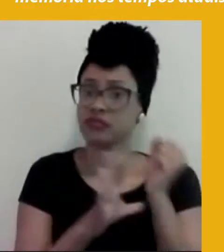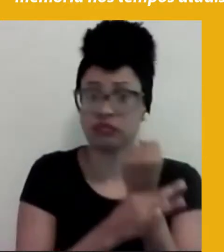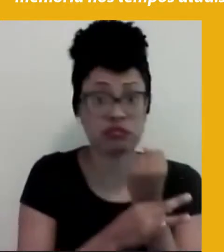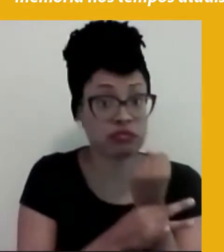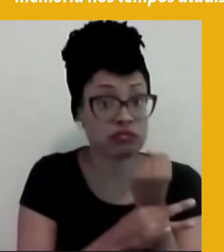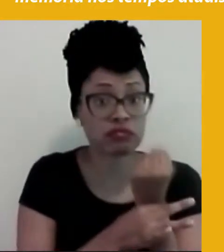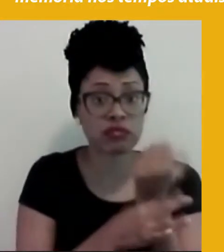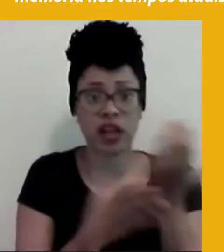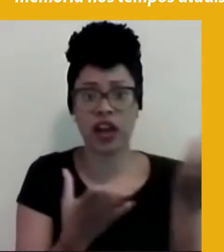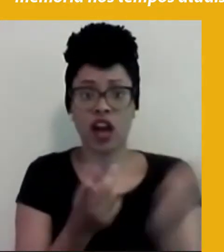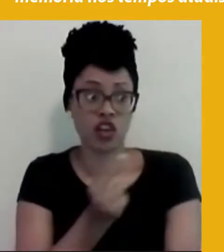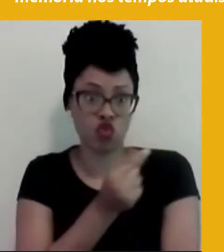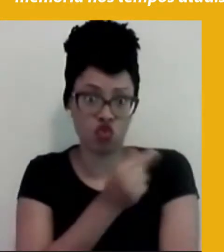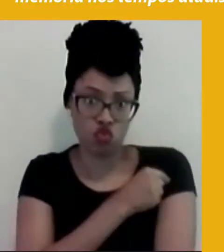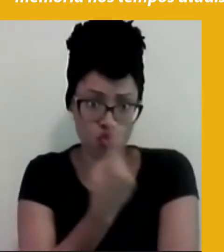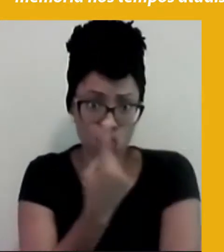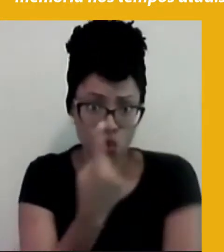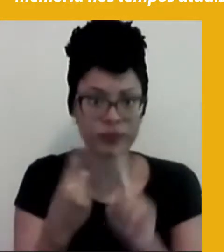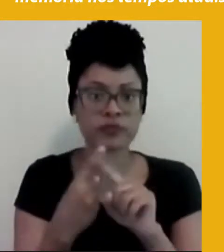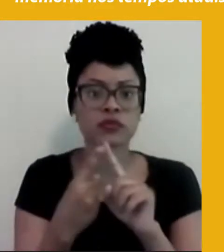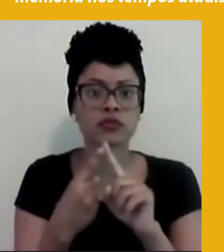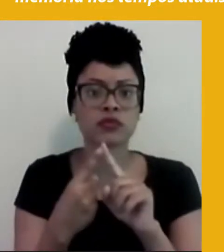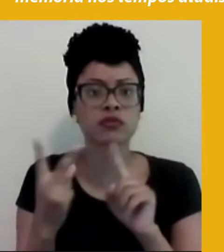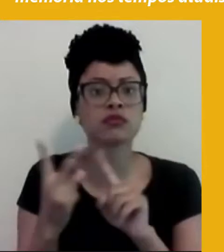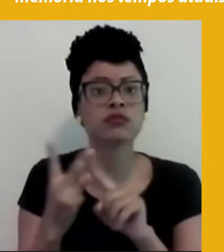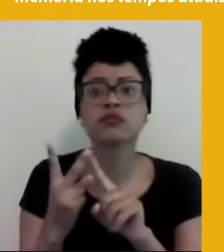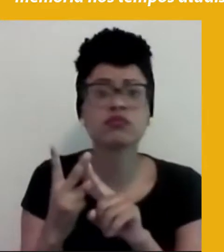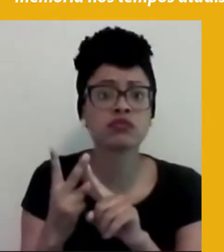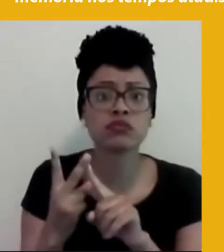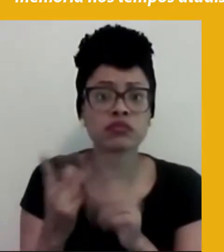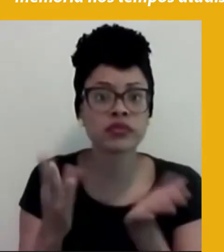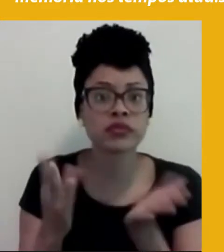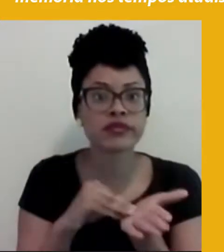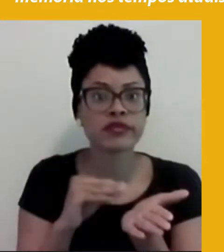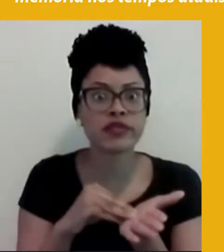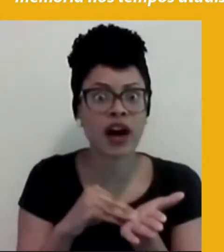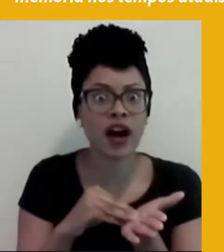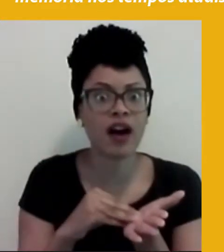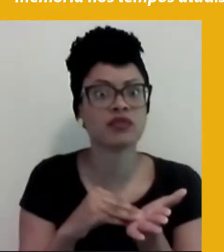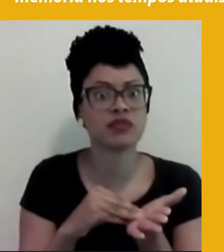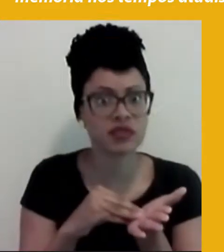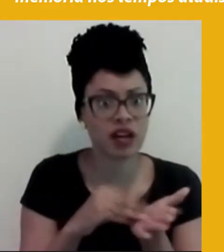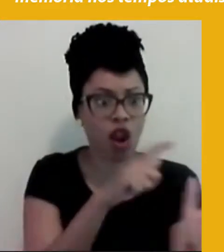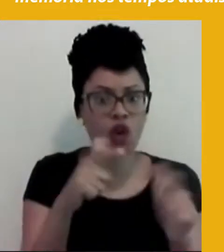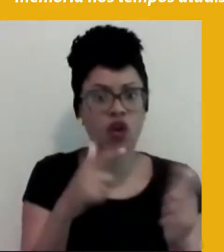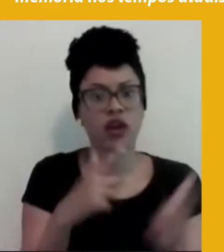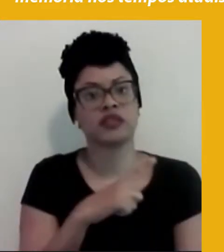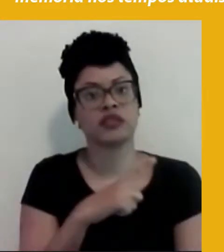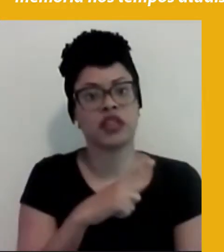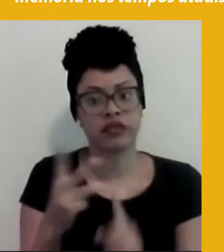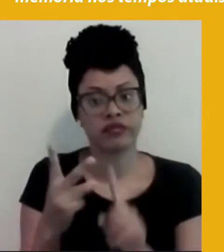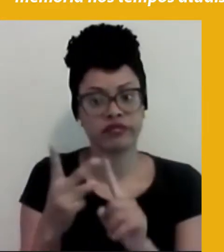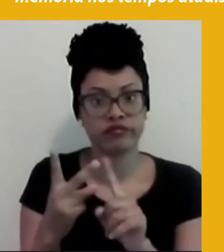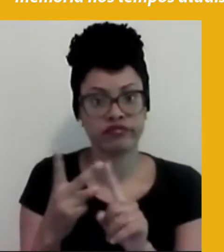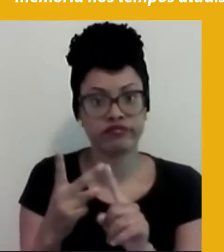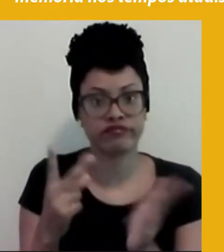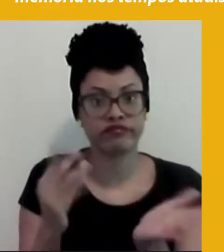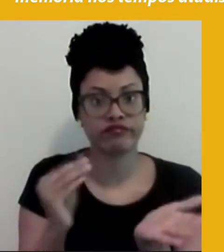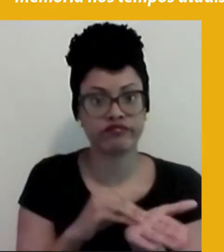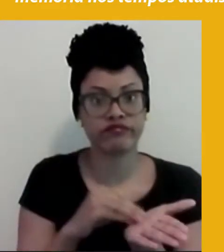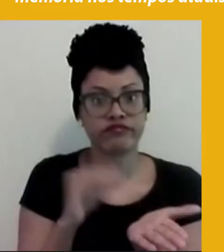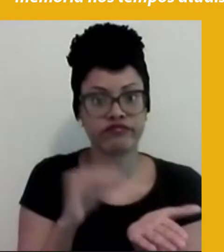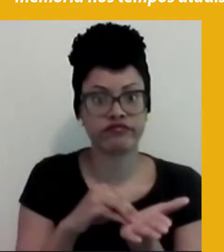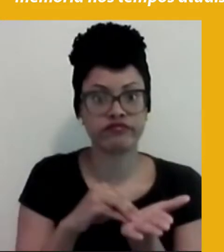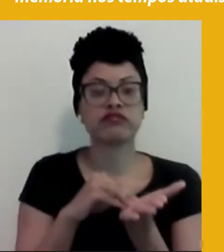dose. E aí facilita a seleção de variantes. Uma situação muito complexa, que eu acho que está exigindo, vai exigir, está a exigir,